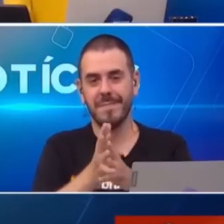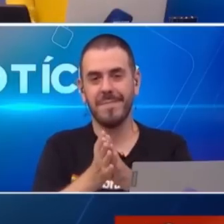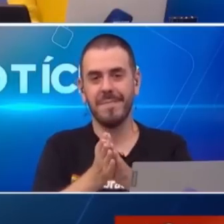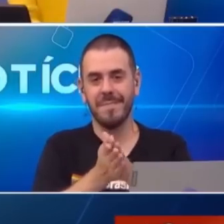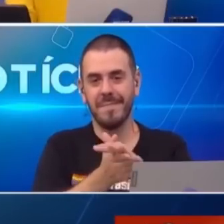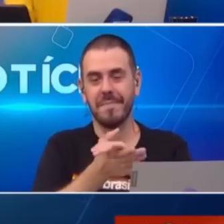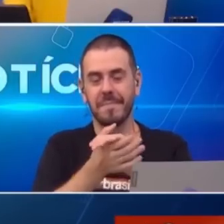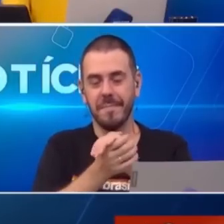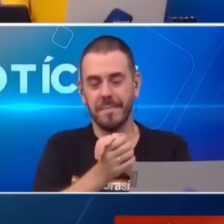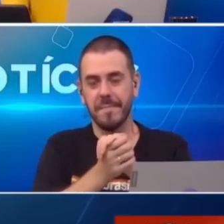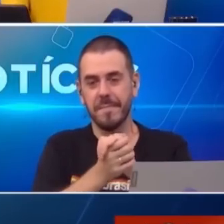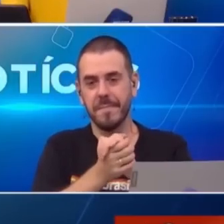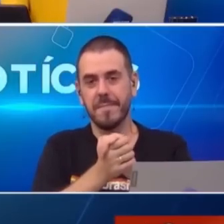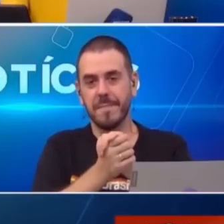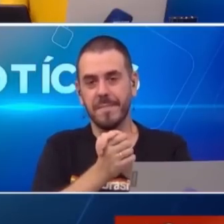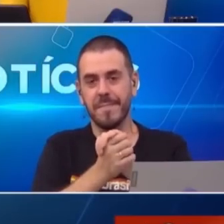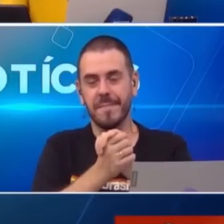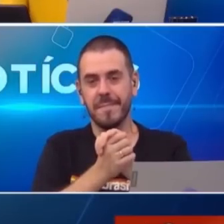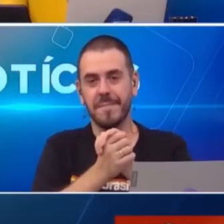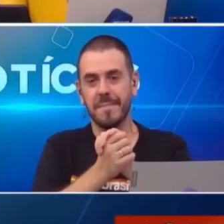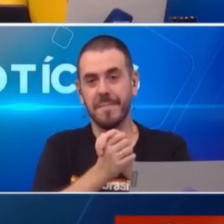dizendo que eles estão preocupados com a pobreza irmão